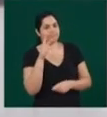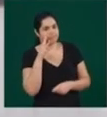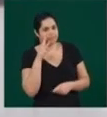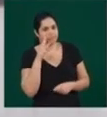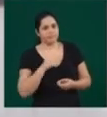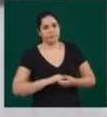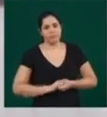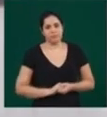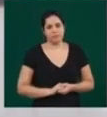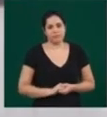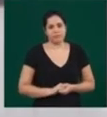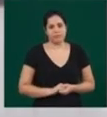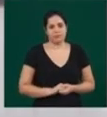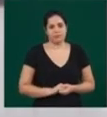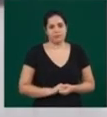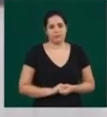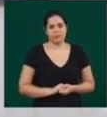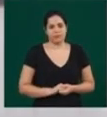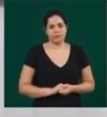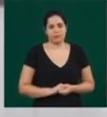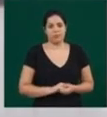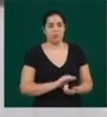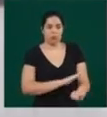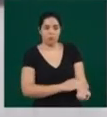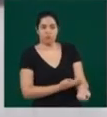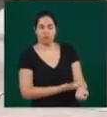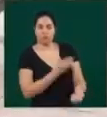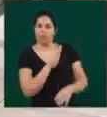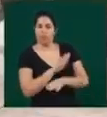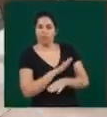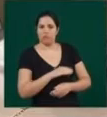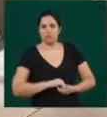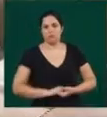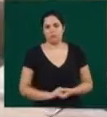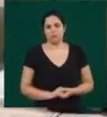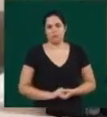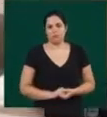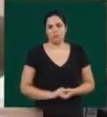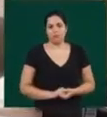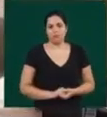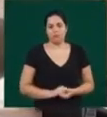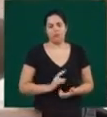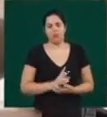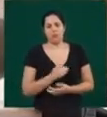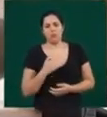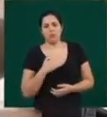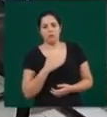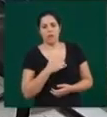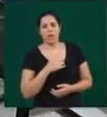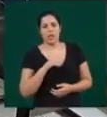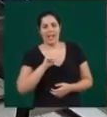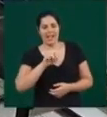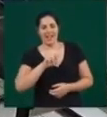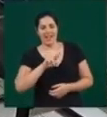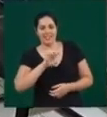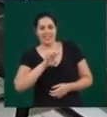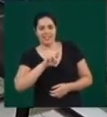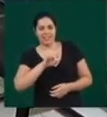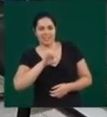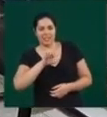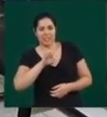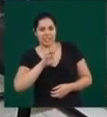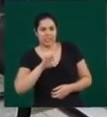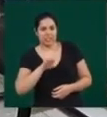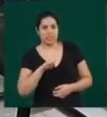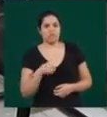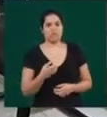um dos principais fatores de risco é a hipertensão arterial. Ainda sobre saúde, vamos falar de artrite reumatoide, doença que não tem